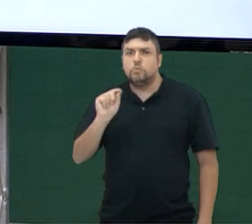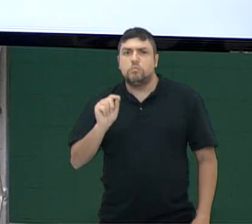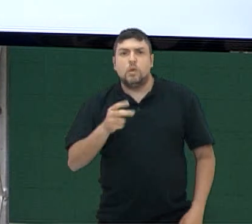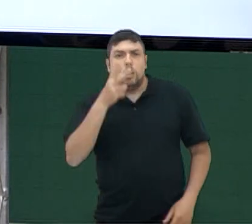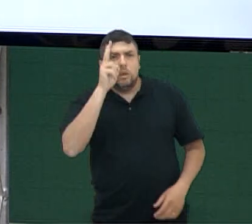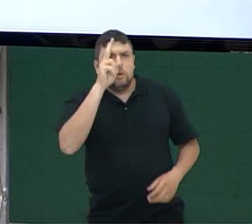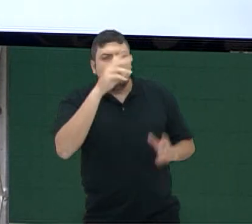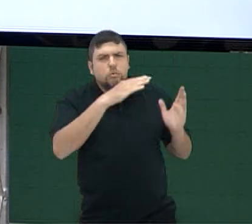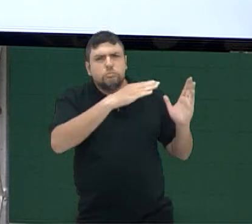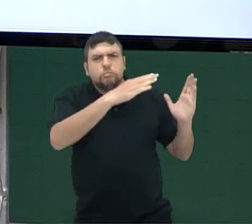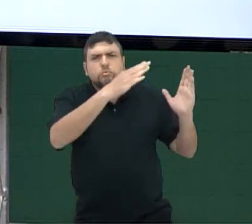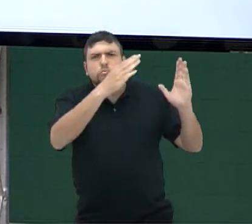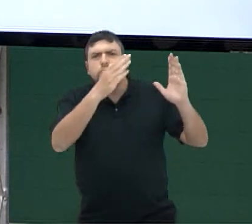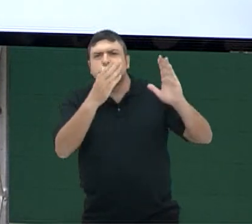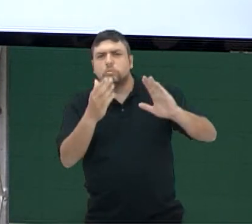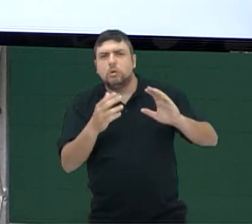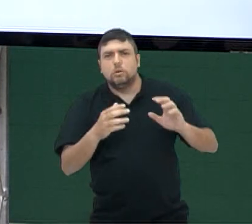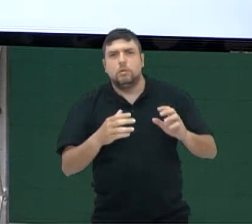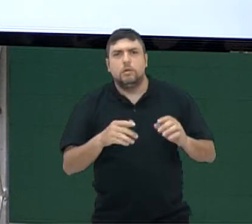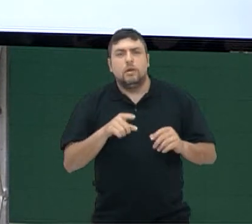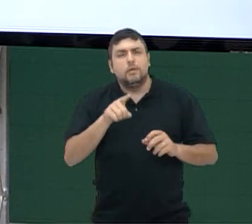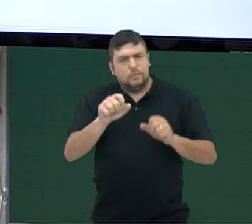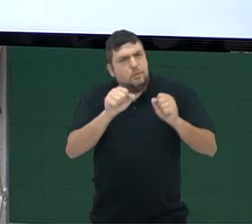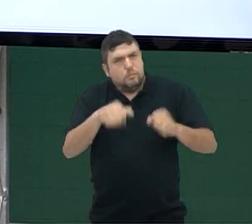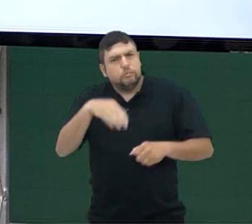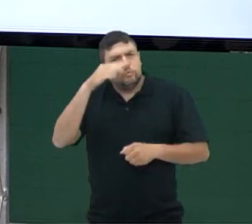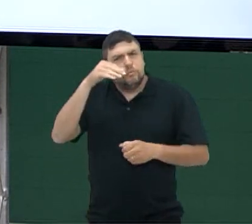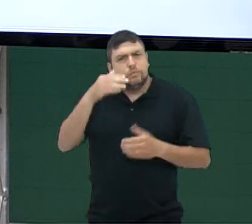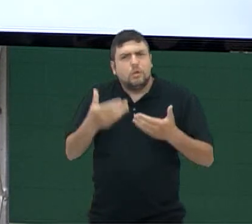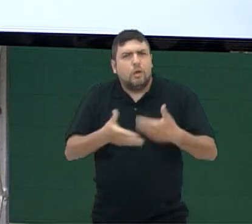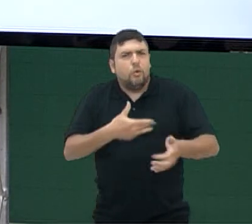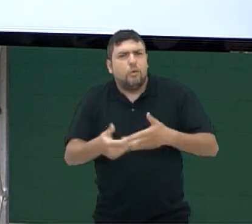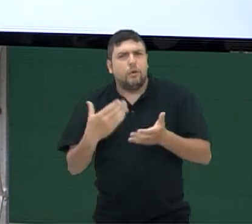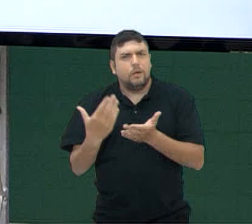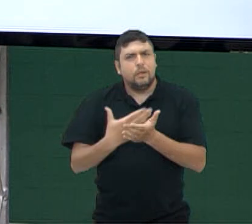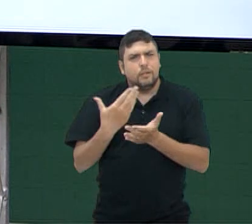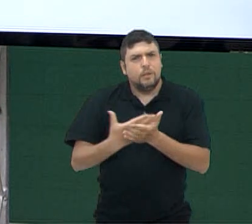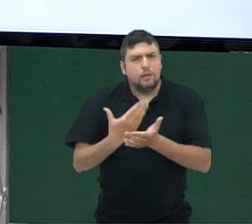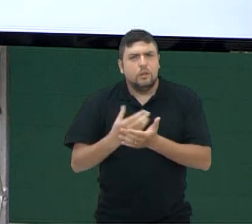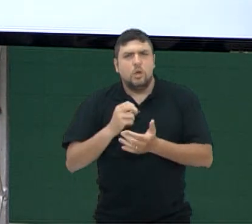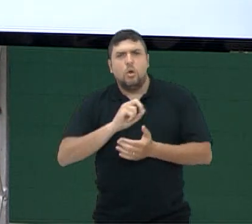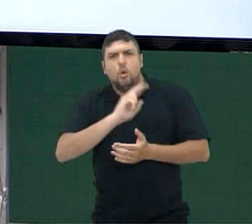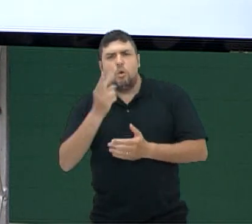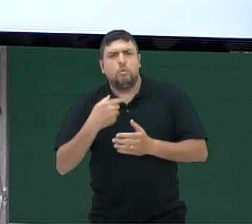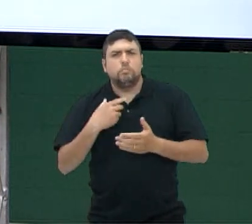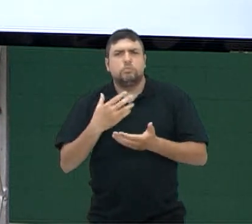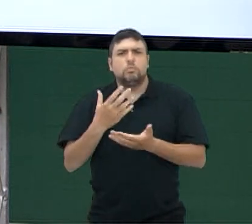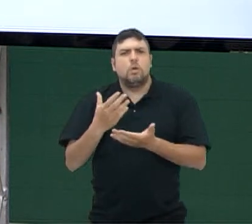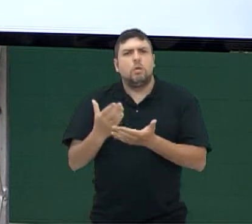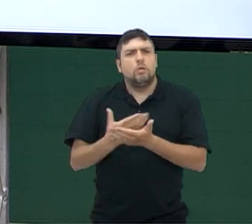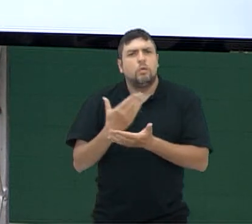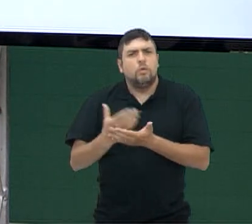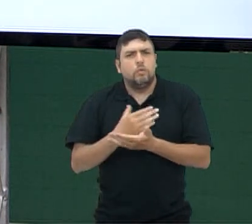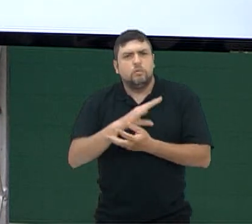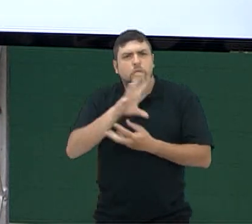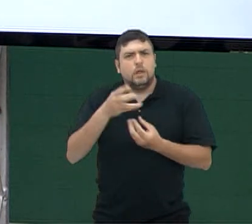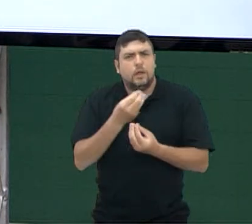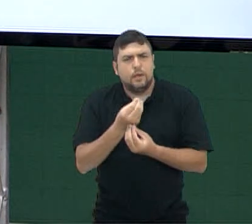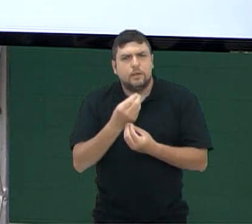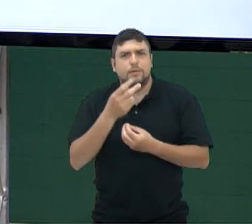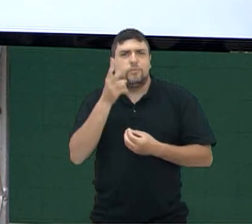basta você conferir em qualquer livro, qualquer pessoa conhecedora do assunto, né? Ou mesmo num livro de arte, de história, que você